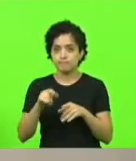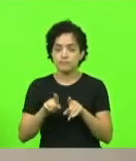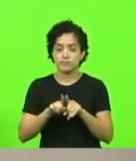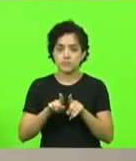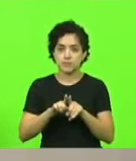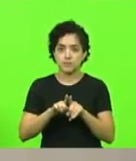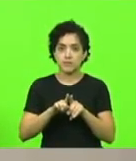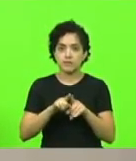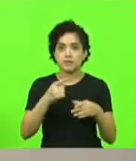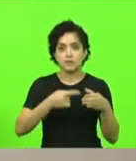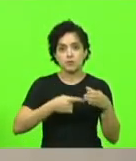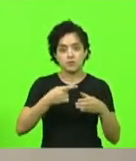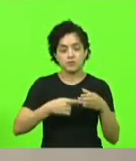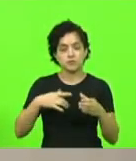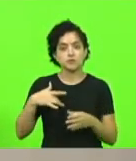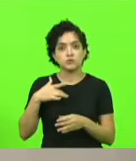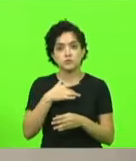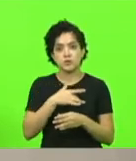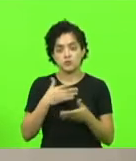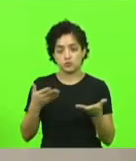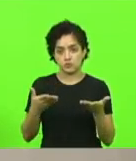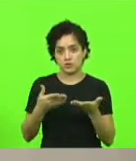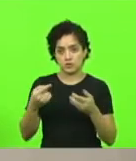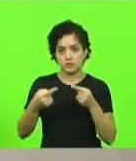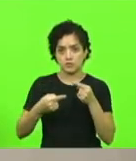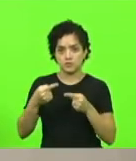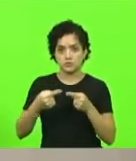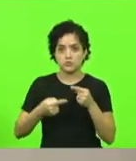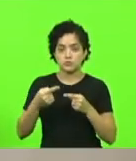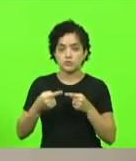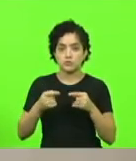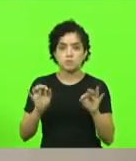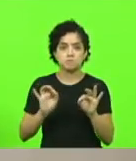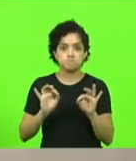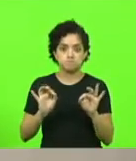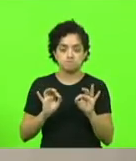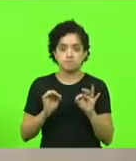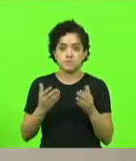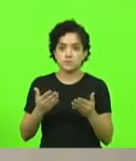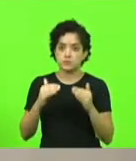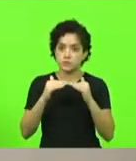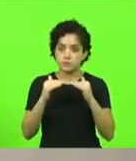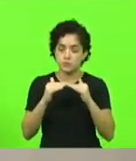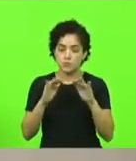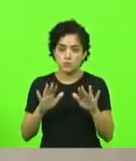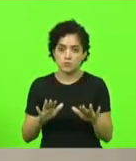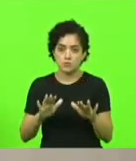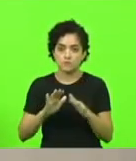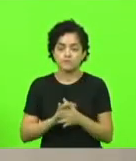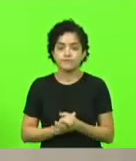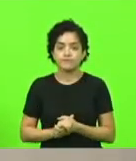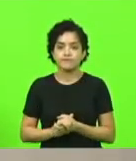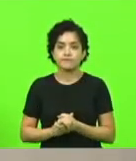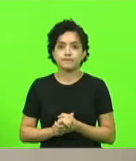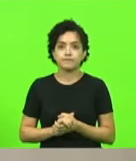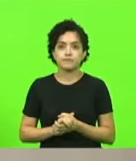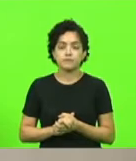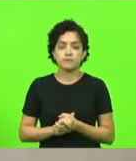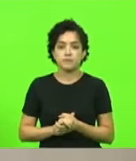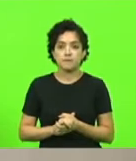e Saúde. Em discussão. Não havendo quem queira discutir, em votação. Deputados que aprovam, permaneçam como se